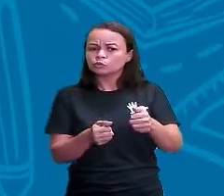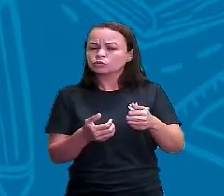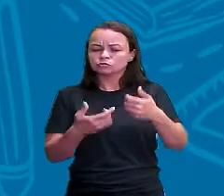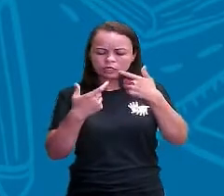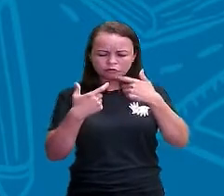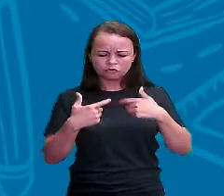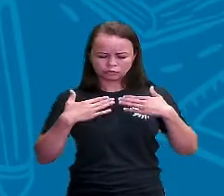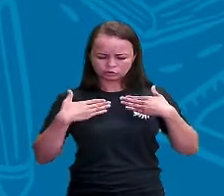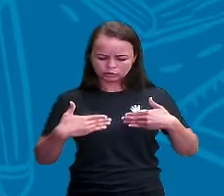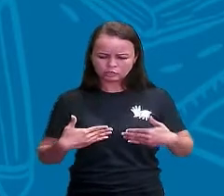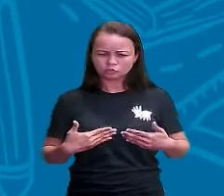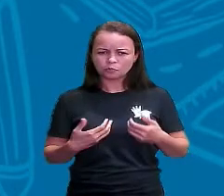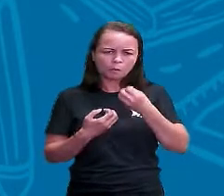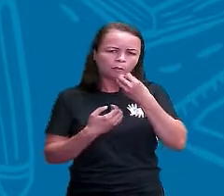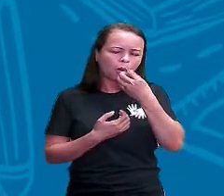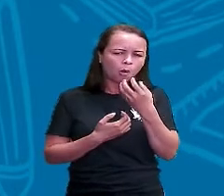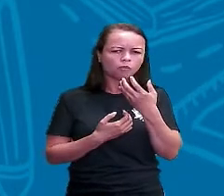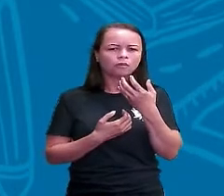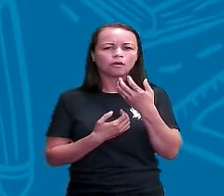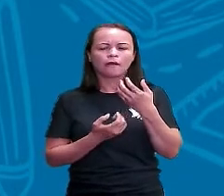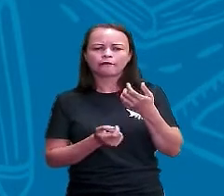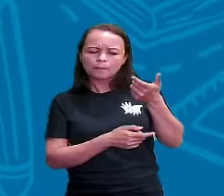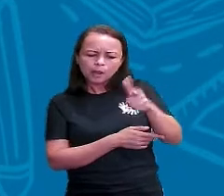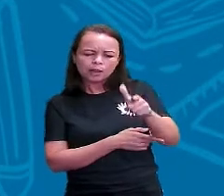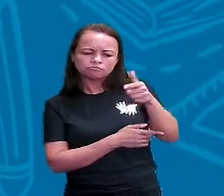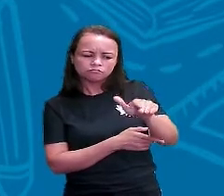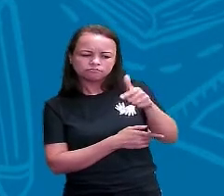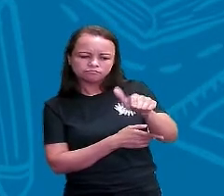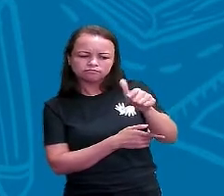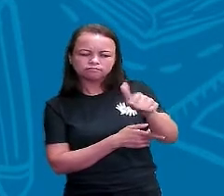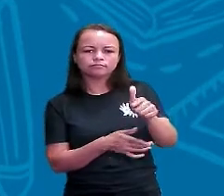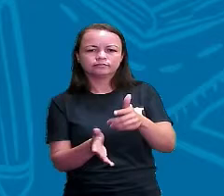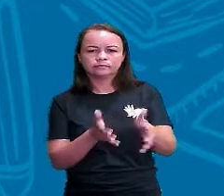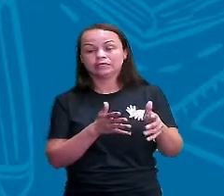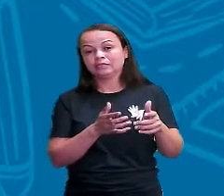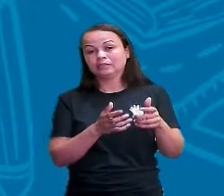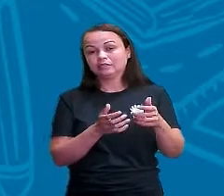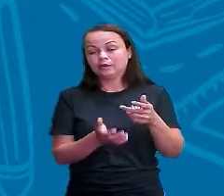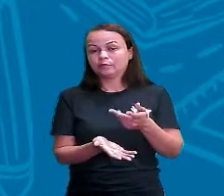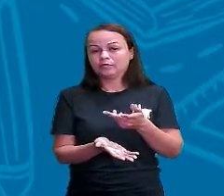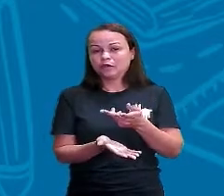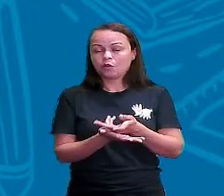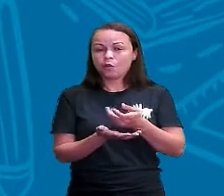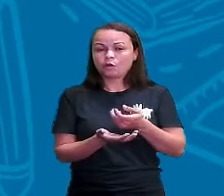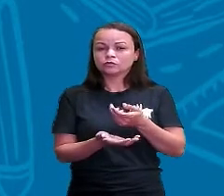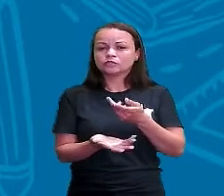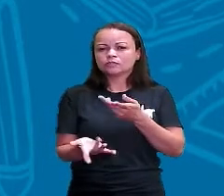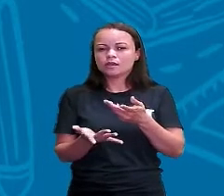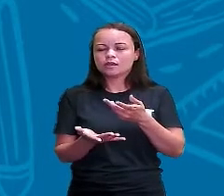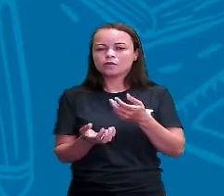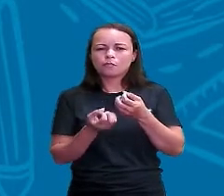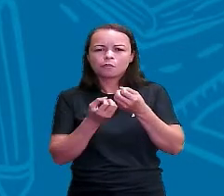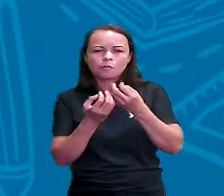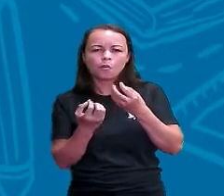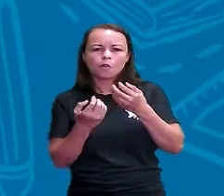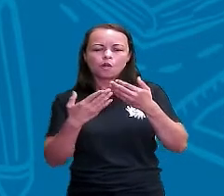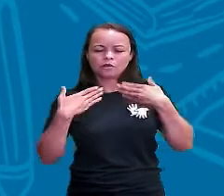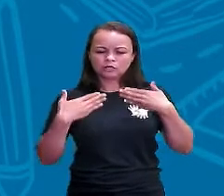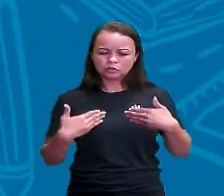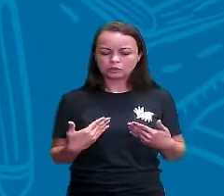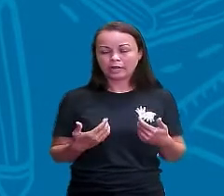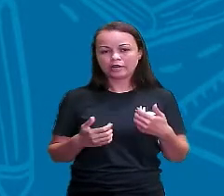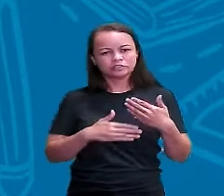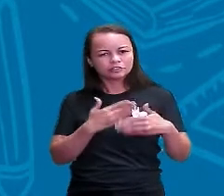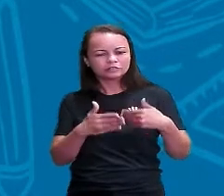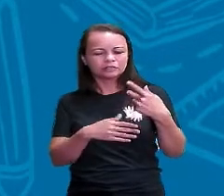quê? A querer repetir. E é interessante, gente, só a perspectiva de acontecer algo bom com a gente já está liberando dopamina. Imagina